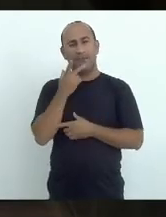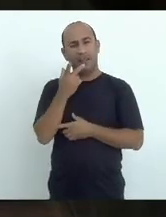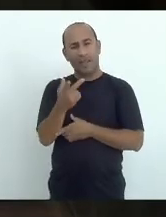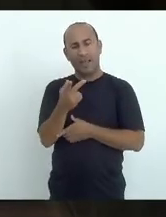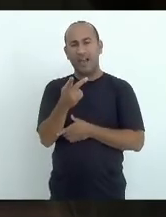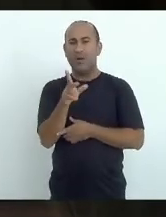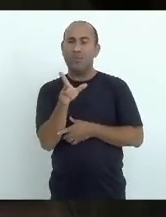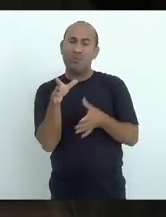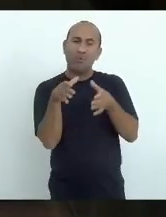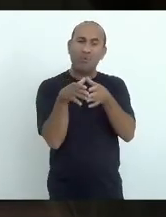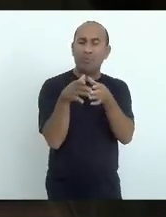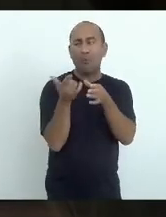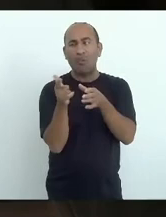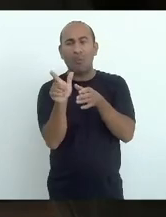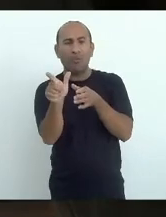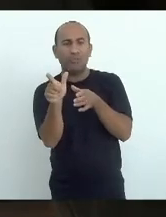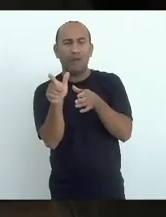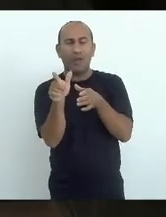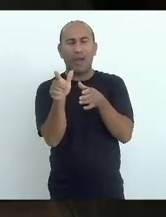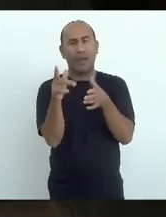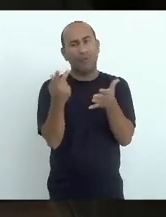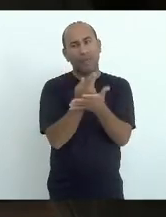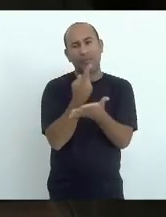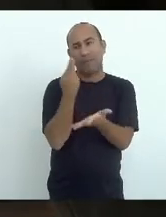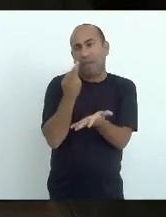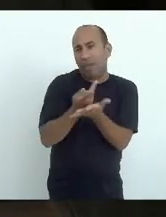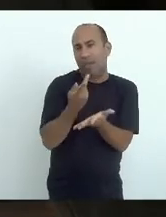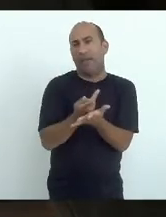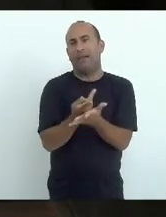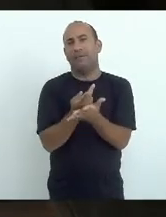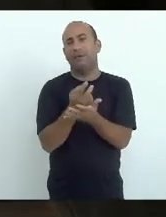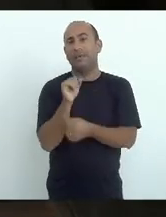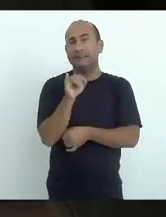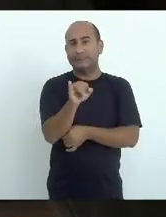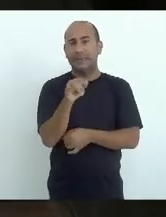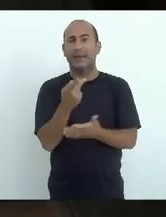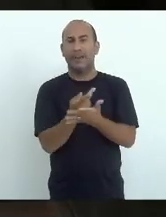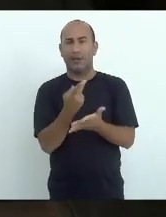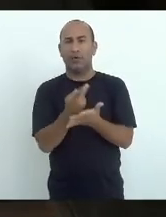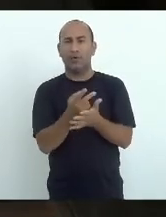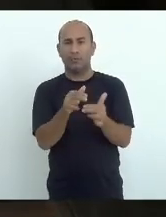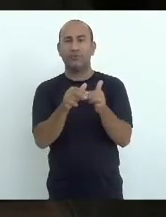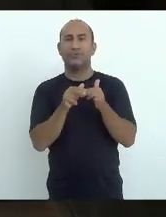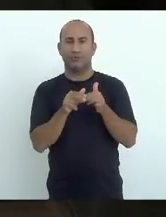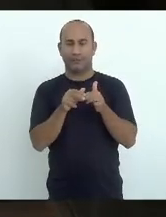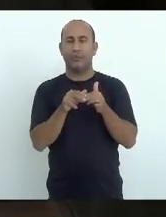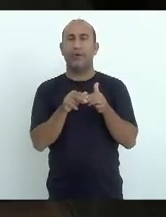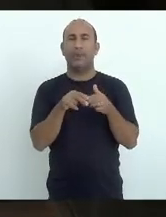outro não tem errado, e se errou, as penas da lei.